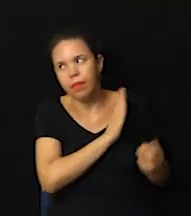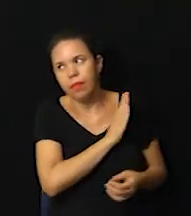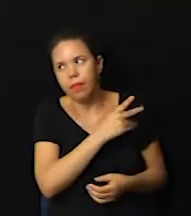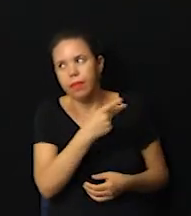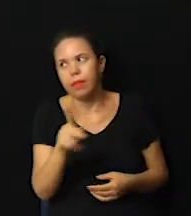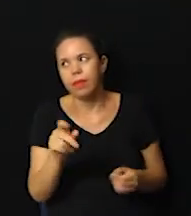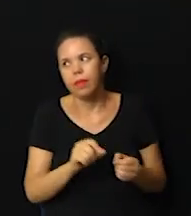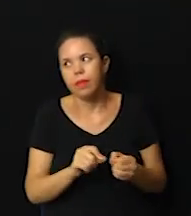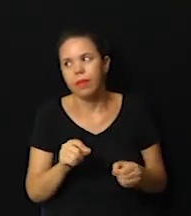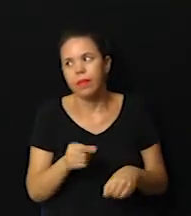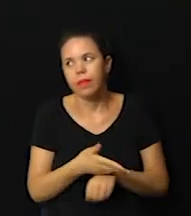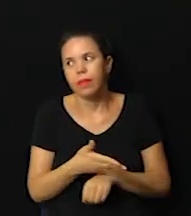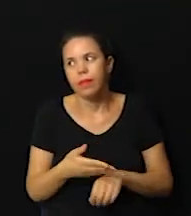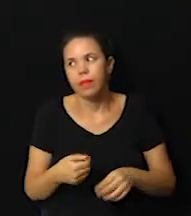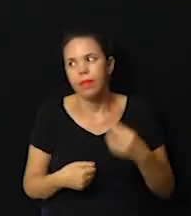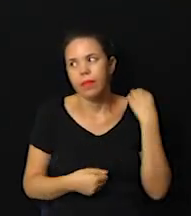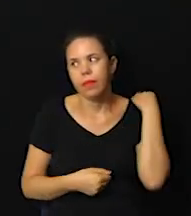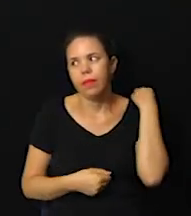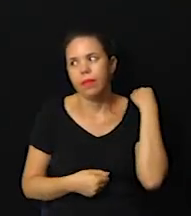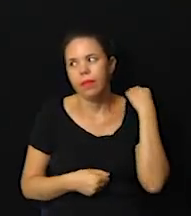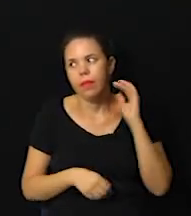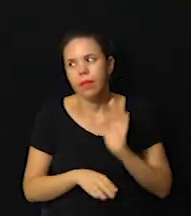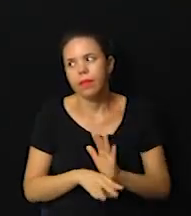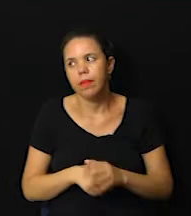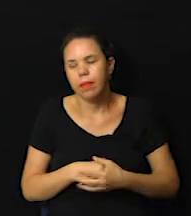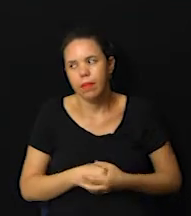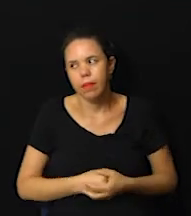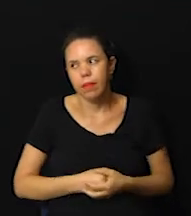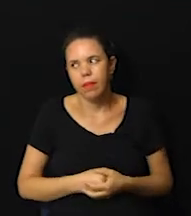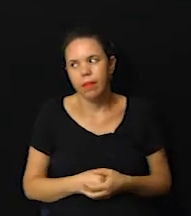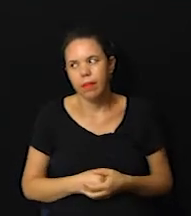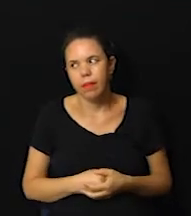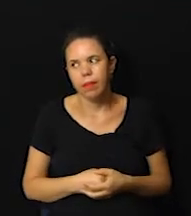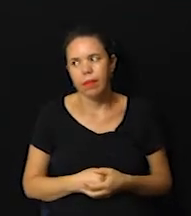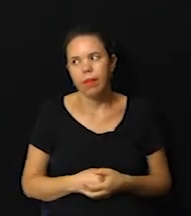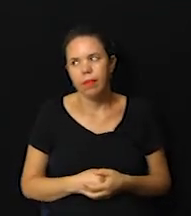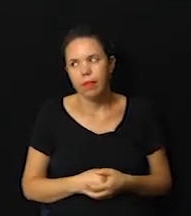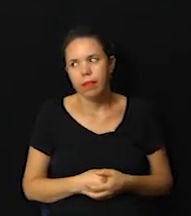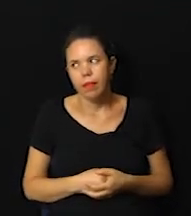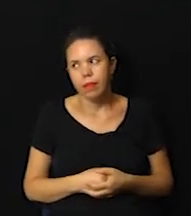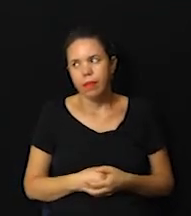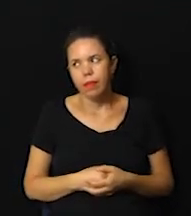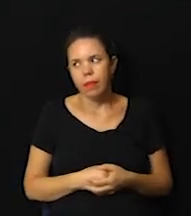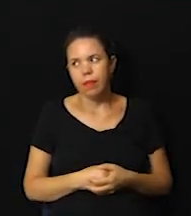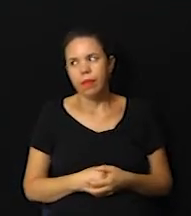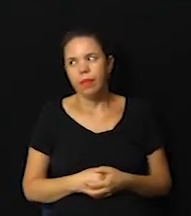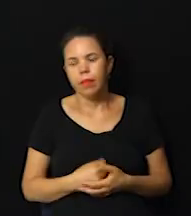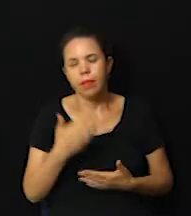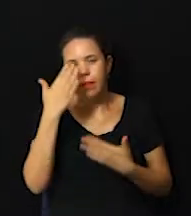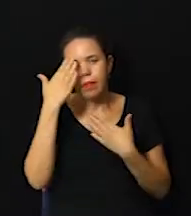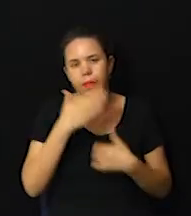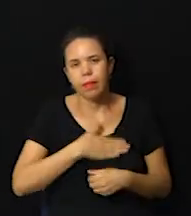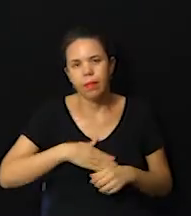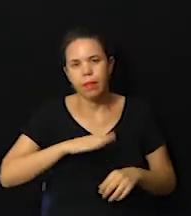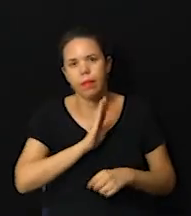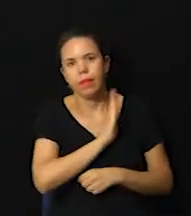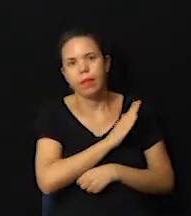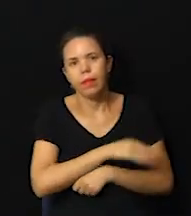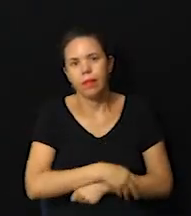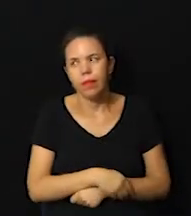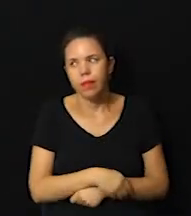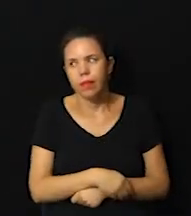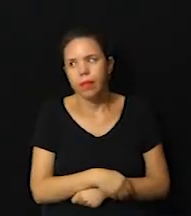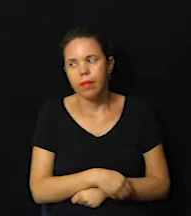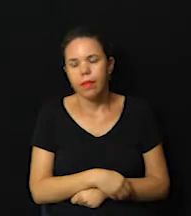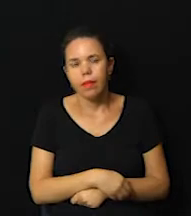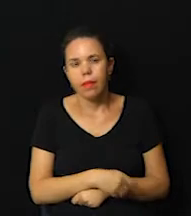vocês realmente participam, fazem parte, porque dá aquela gratificação no coração, né,